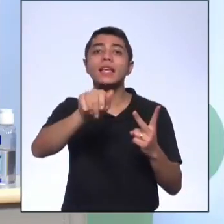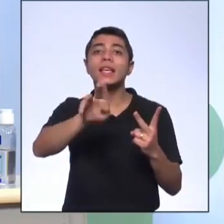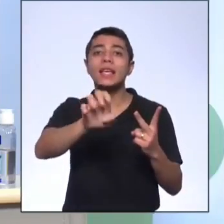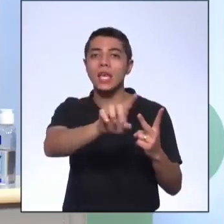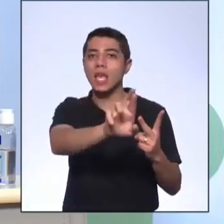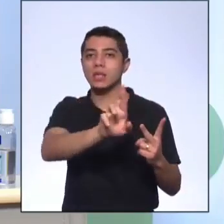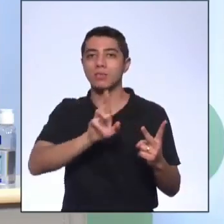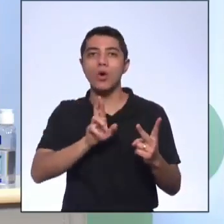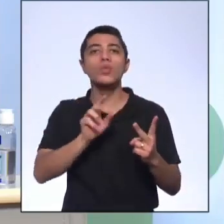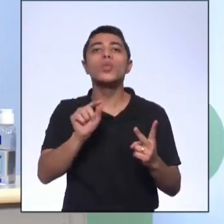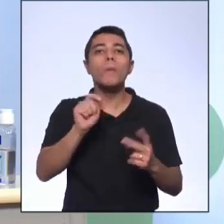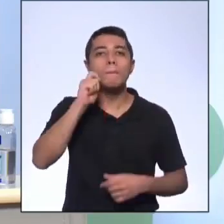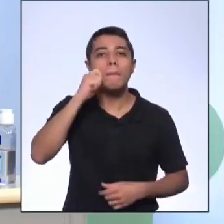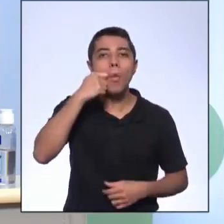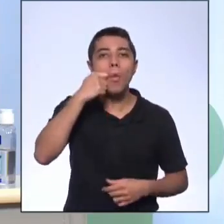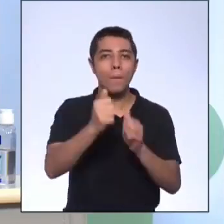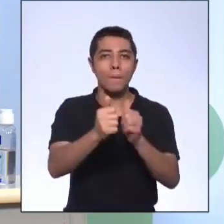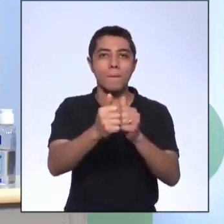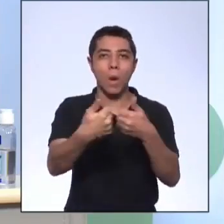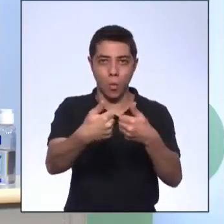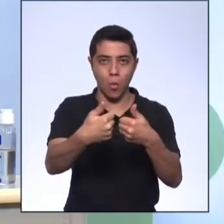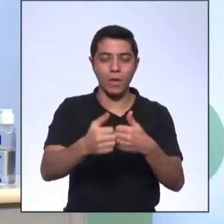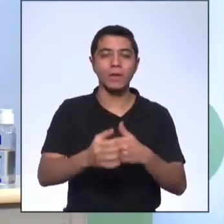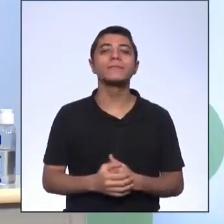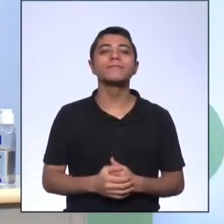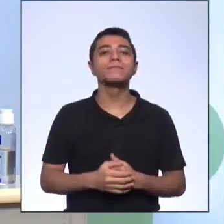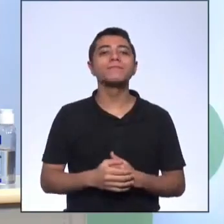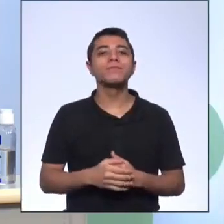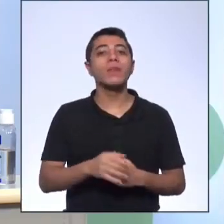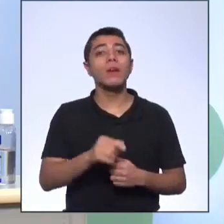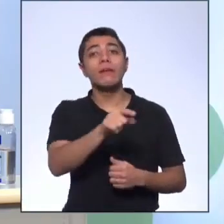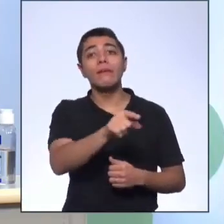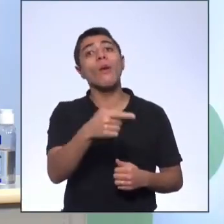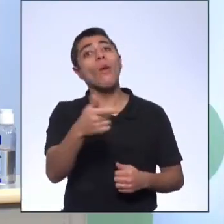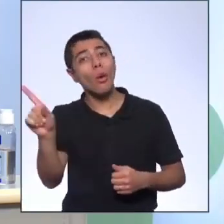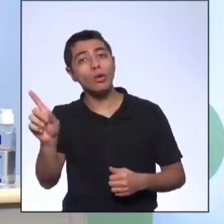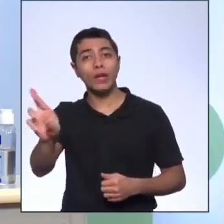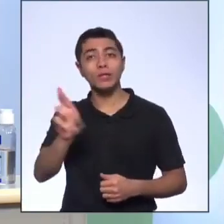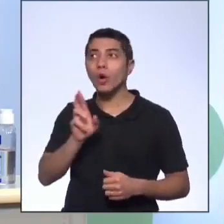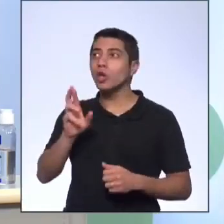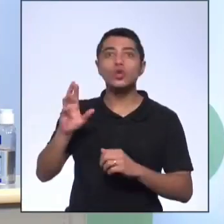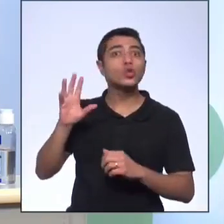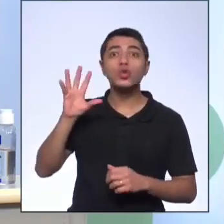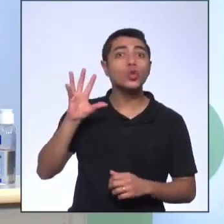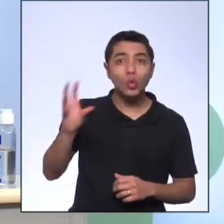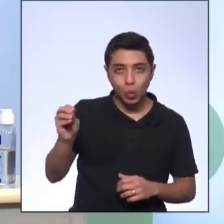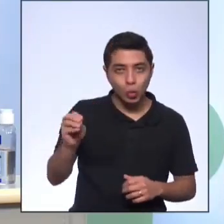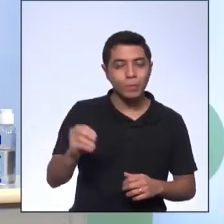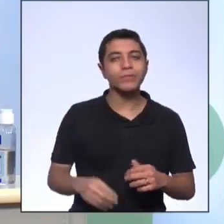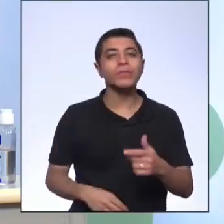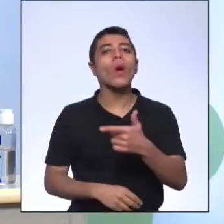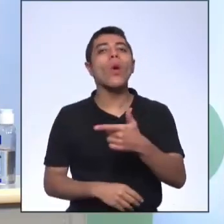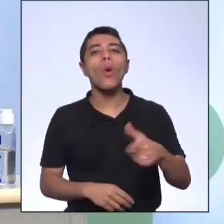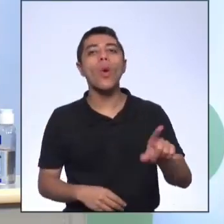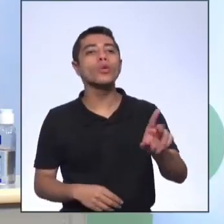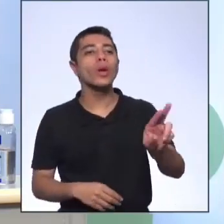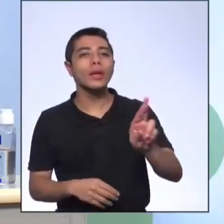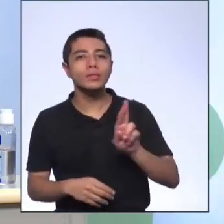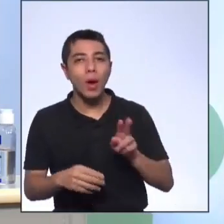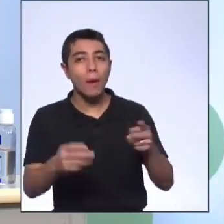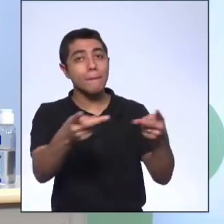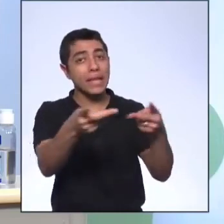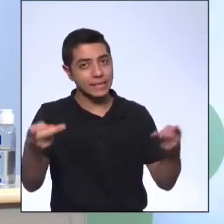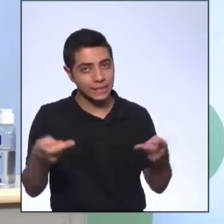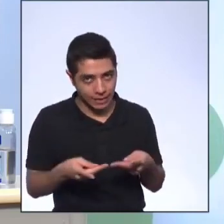todos. A Maísa, pizza. E o Luiz, o queijo. Eu acho que aqui desses,